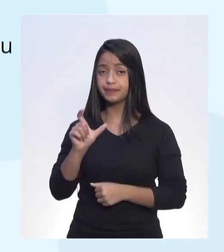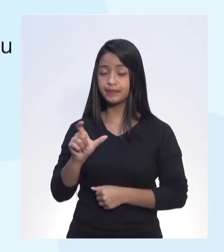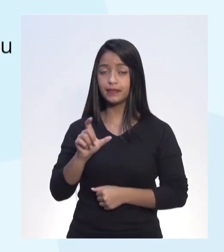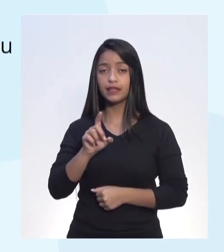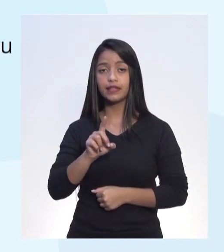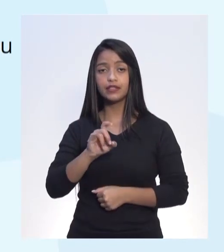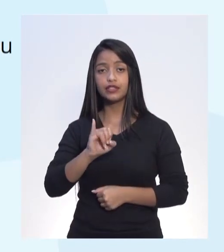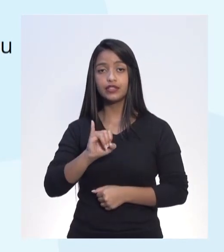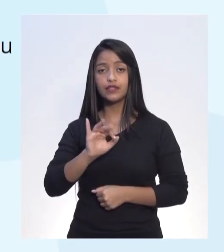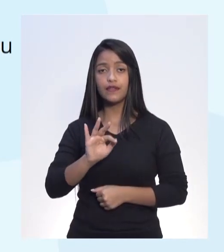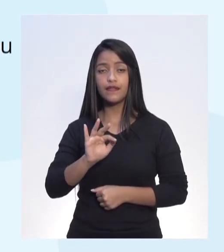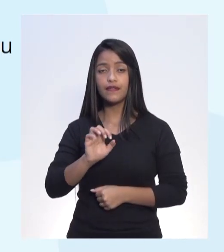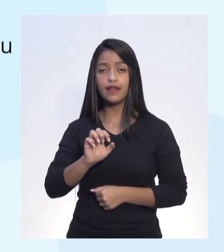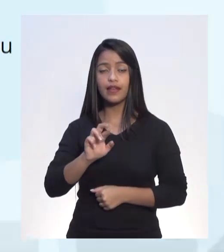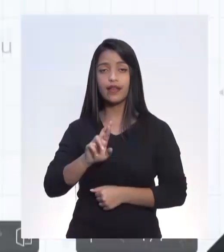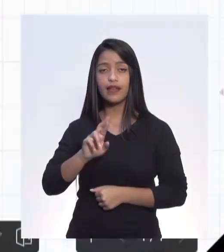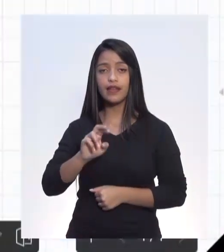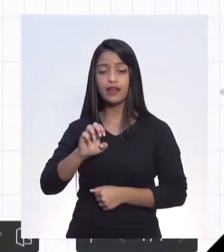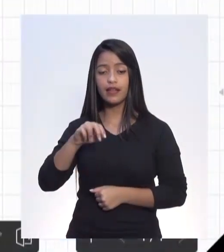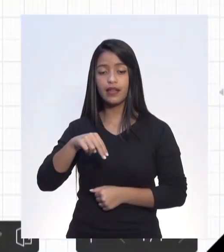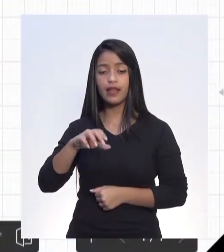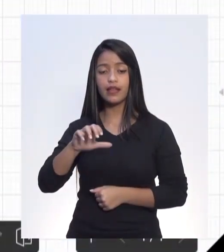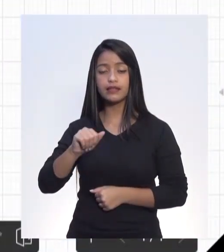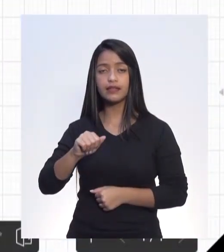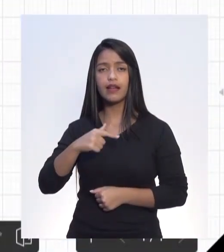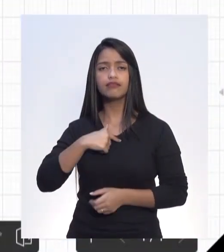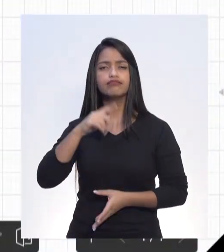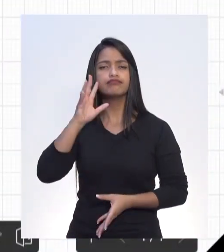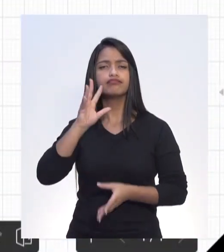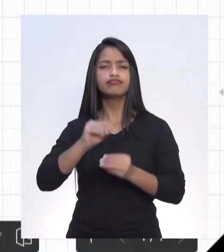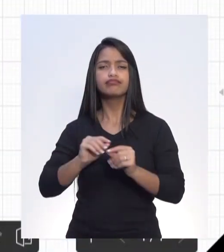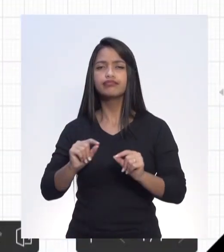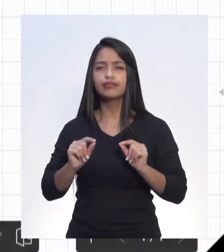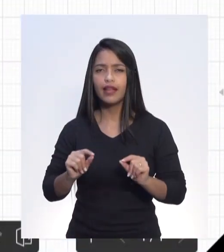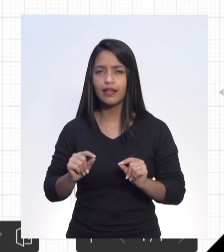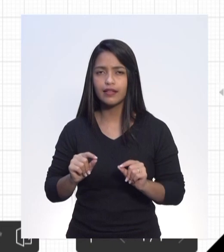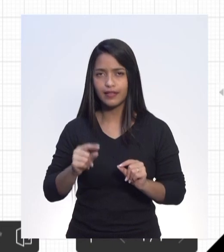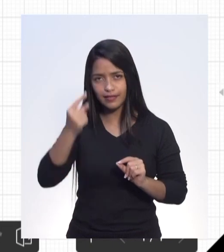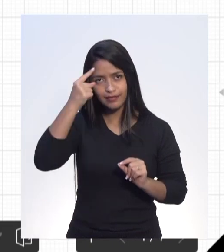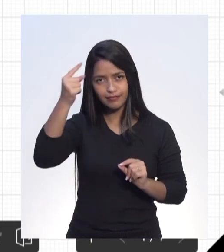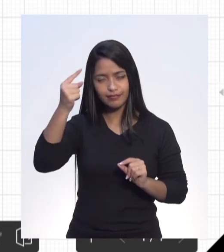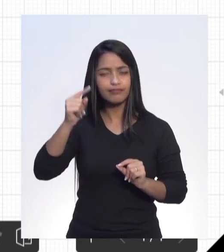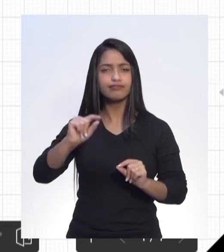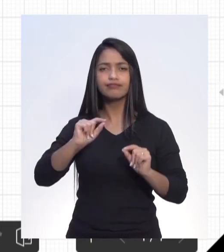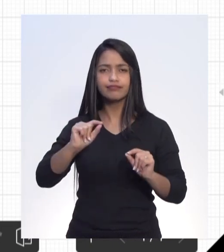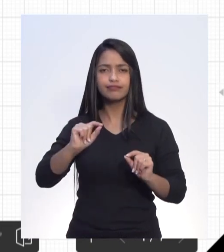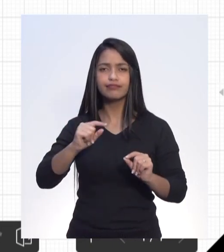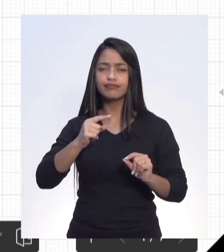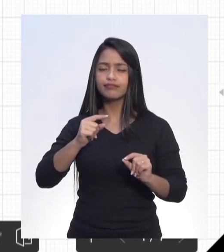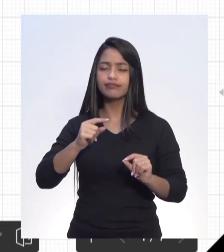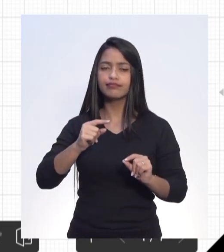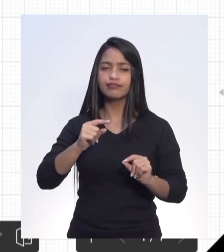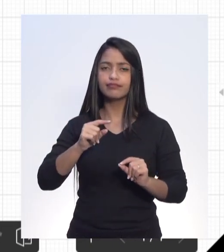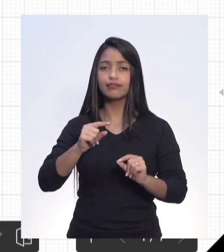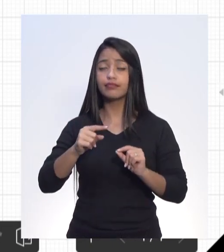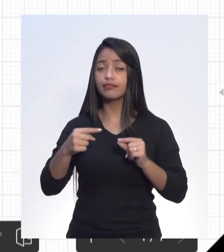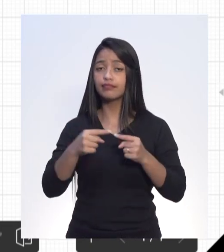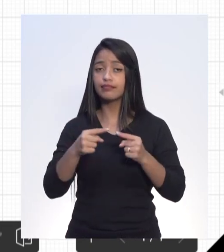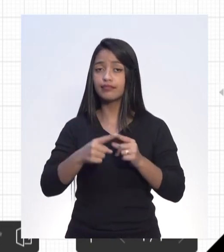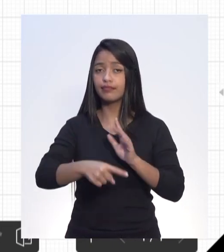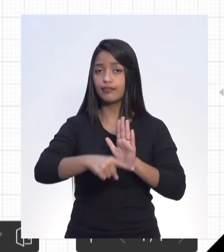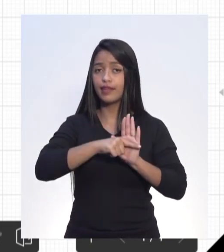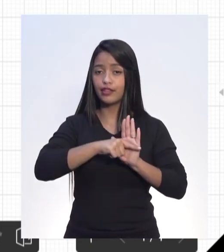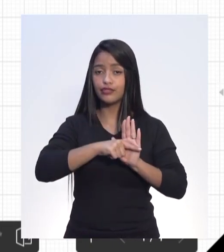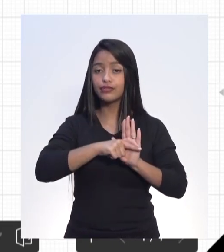entendo o quê? Falou a diferença, eu sempre começava por essa parte, quando aparecia alguma coisa assim. A diferença, então, ele está subtraindo alguma